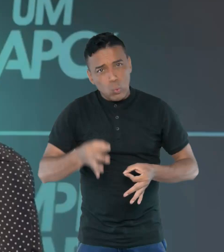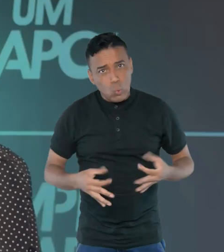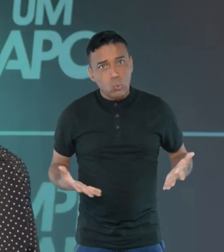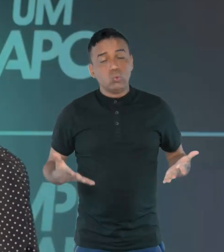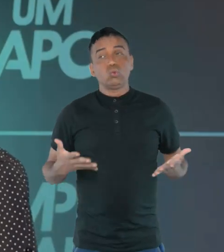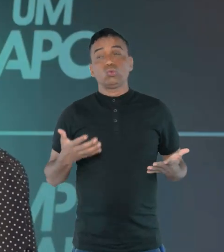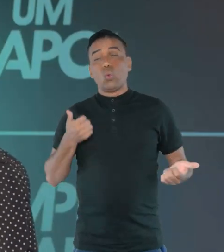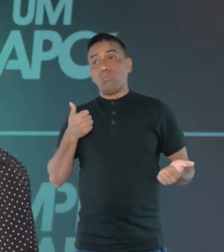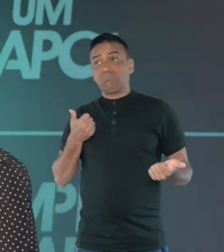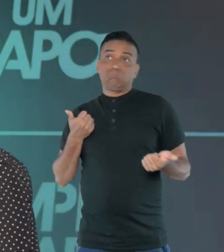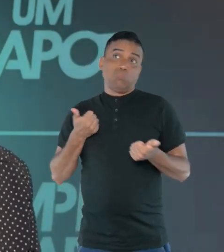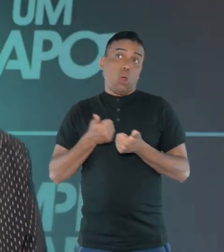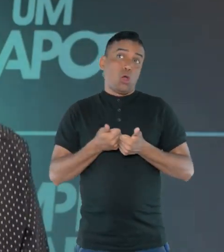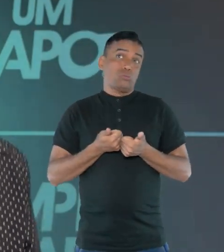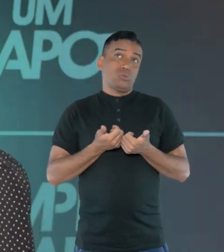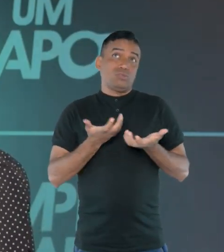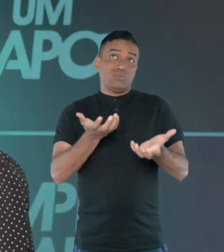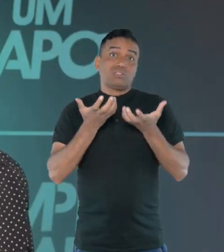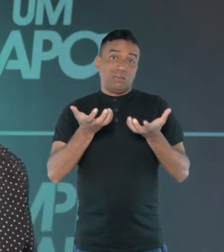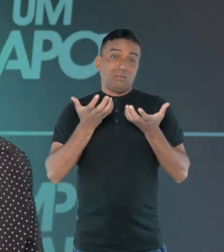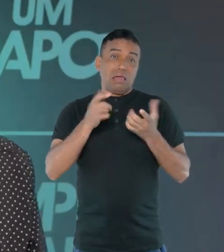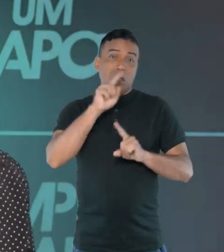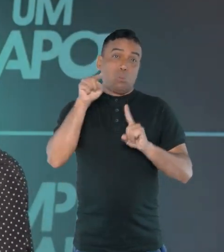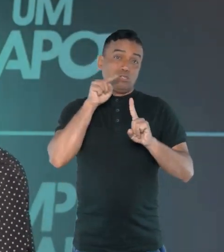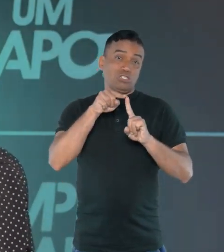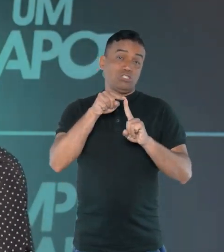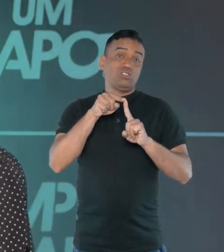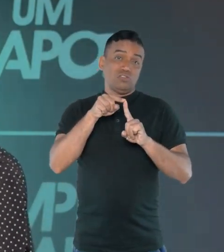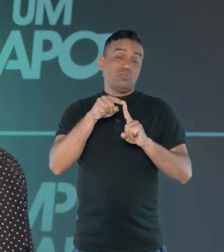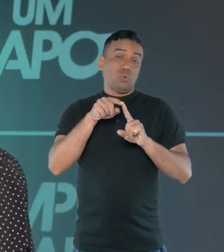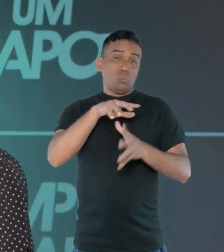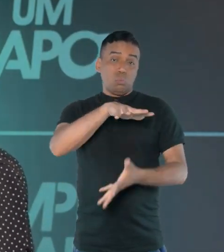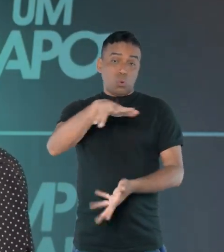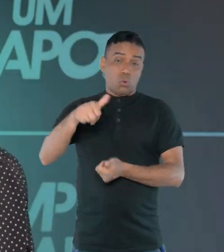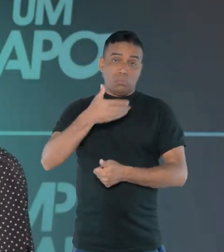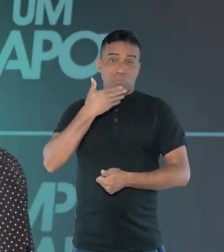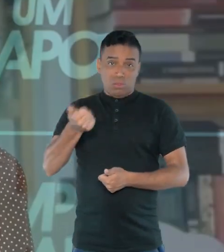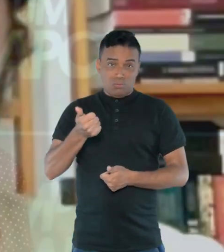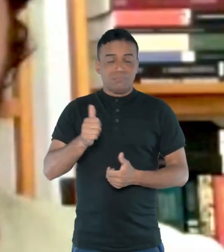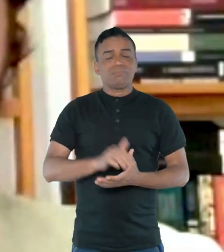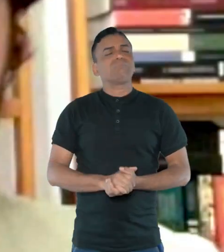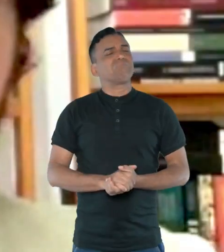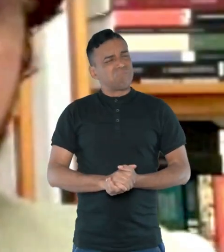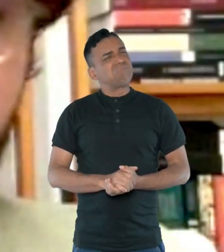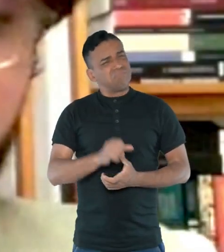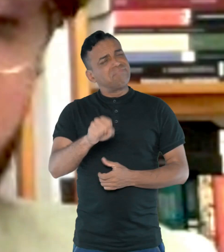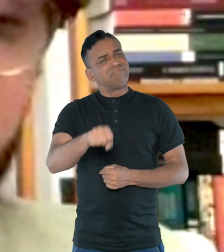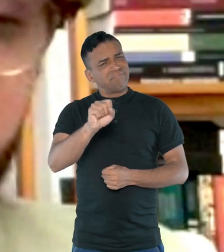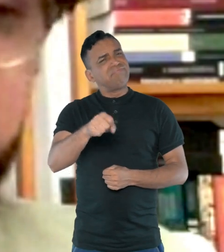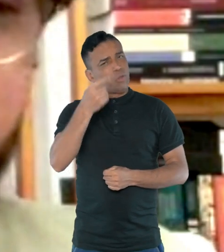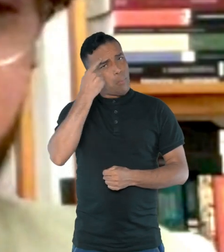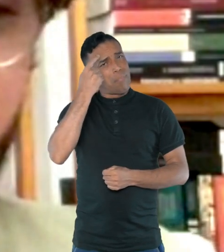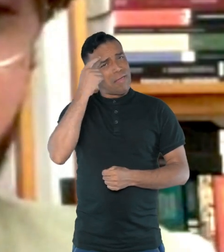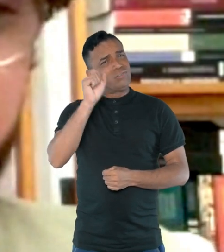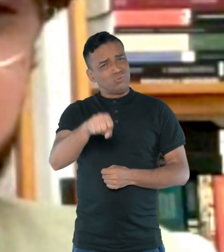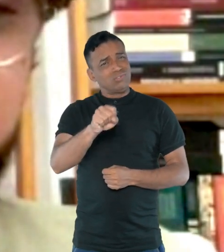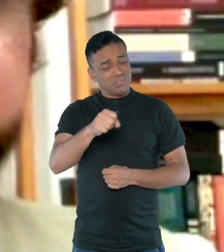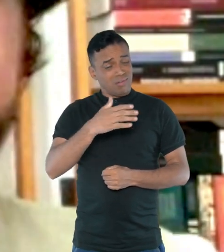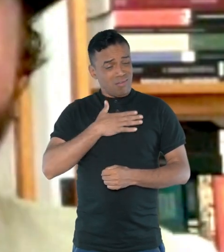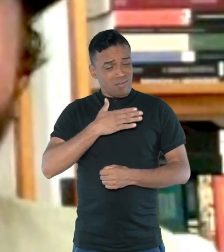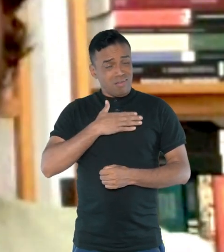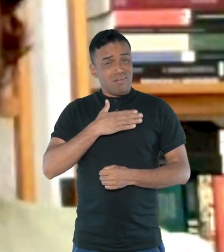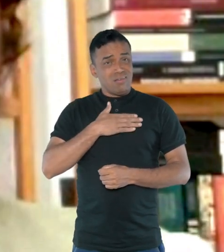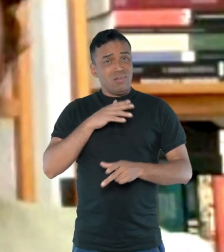ser, enfim, melhor? Eu penso que sim, com certeza. Como escritor